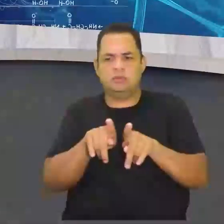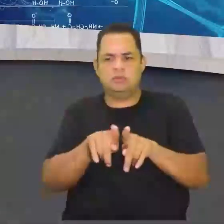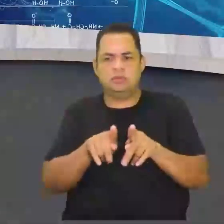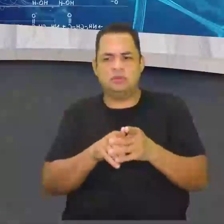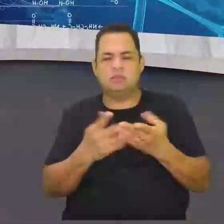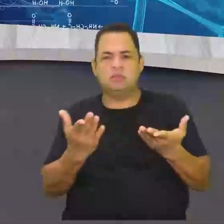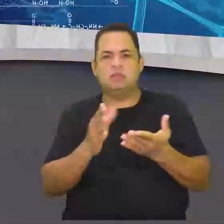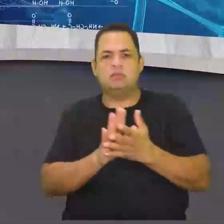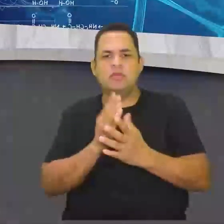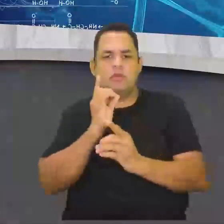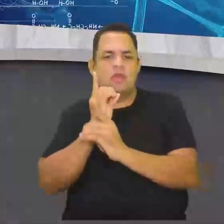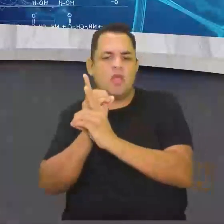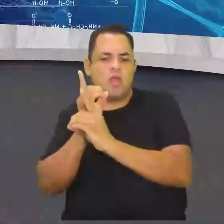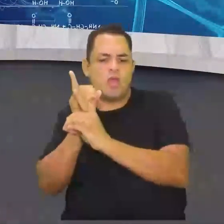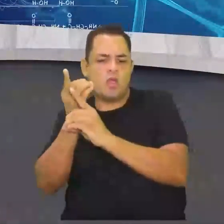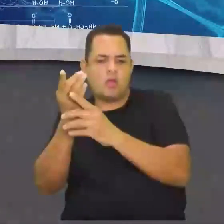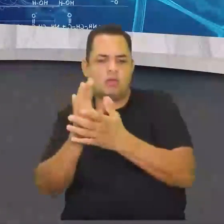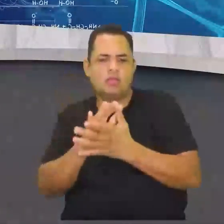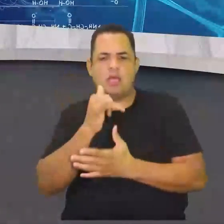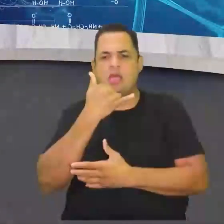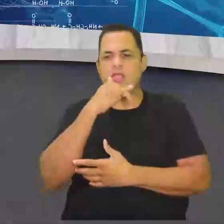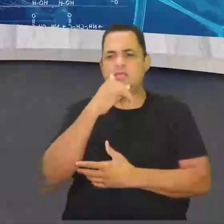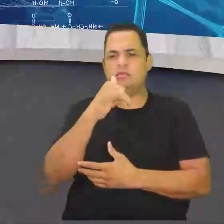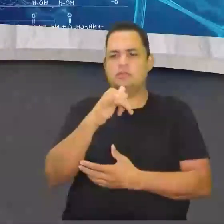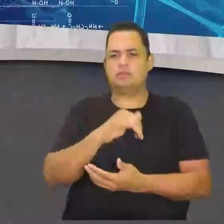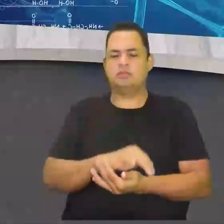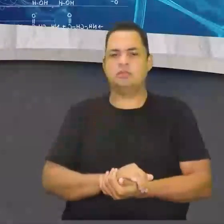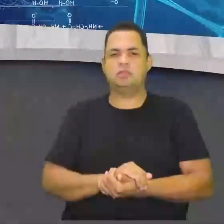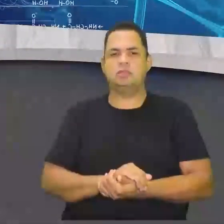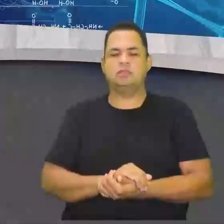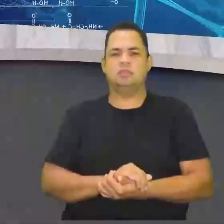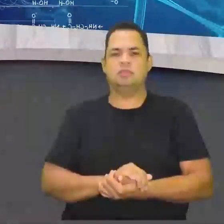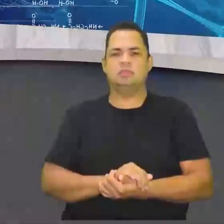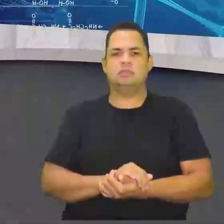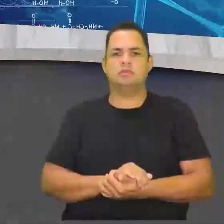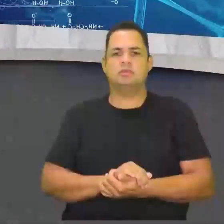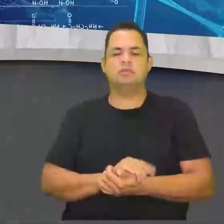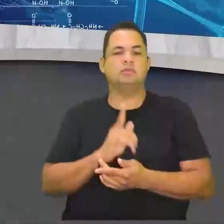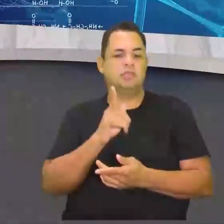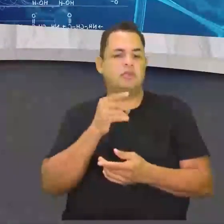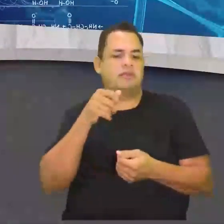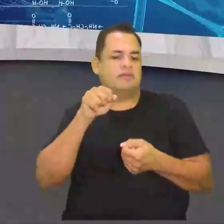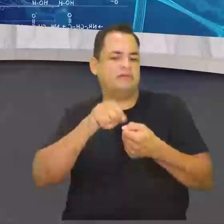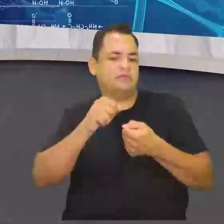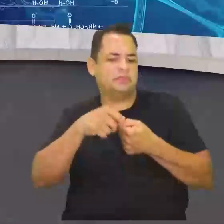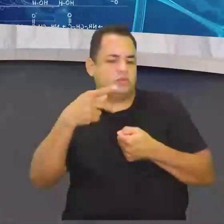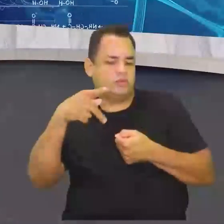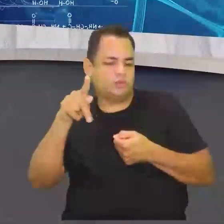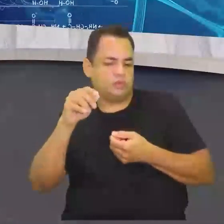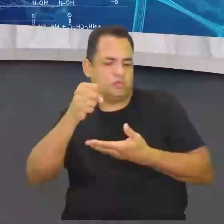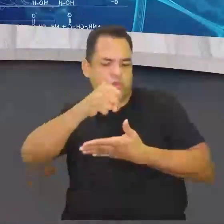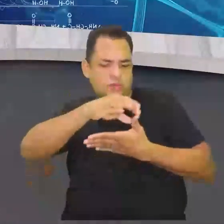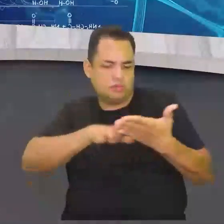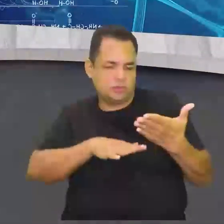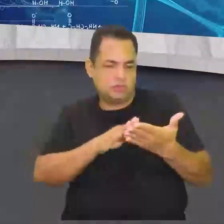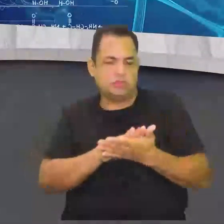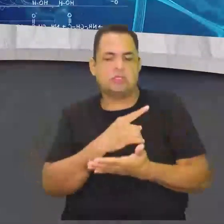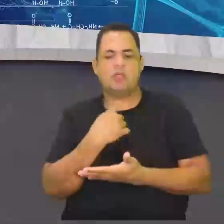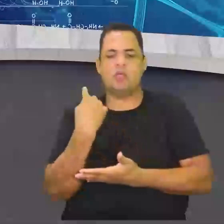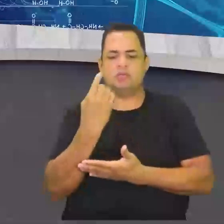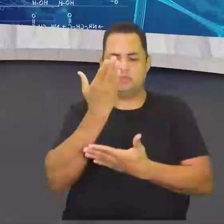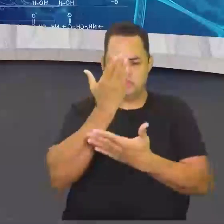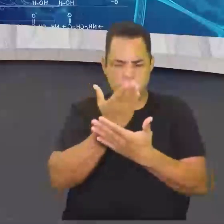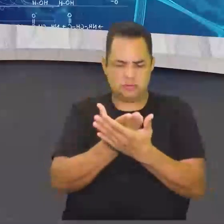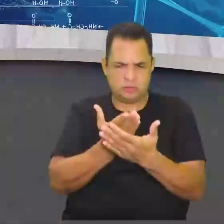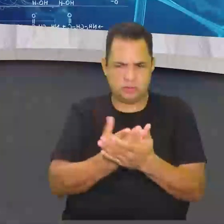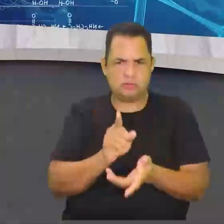novas fontes de energia. Agora você vai lá, vai fazer a sua atividade em cima do que nós vimos